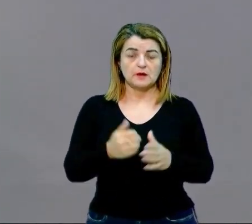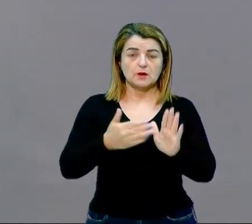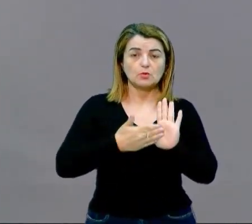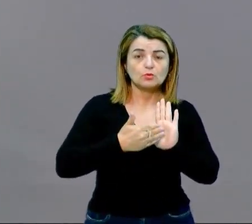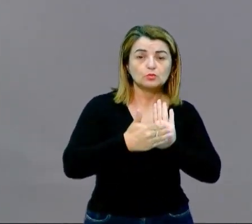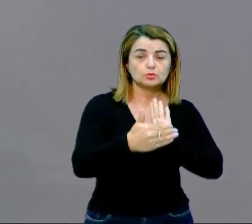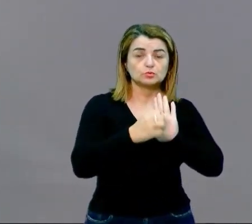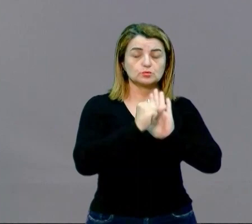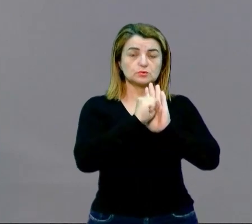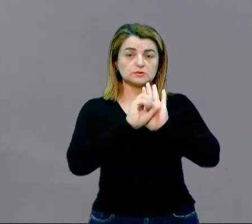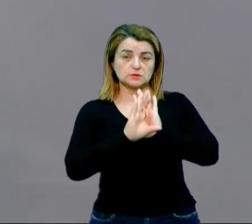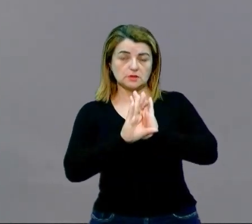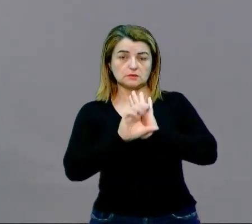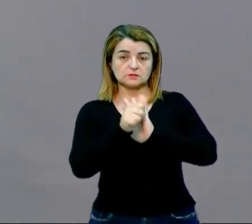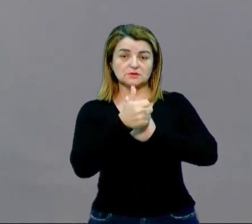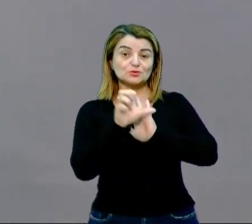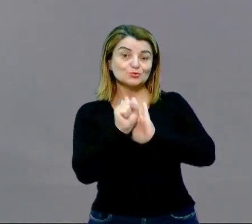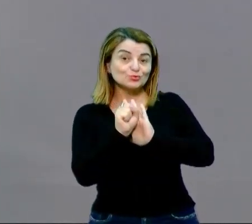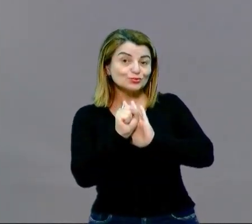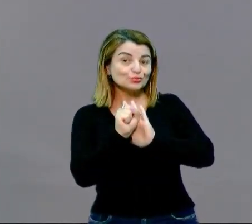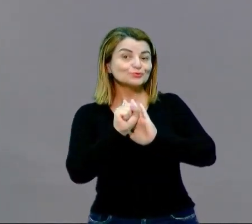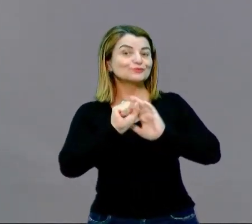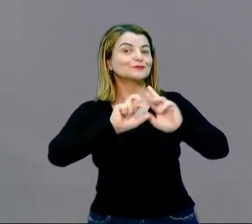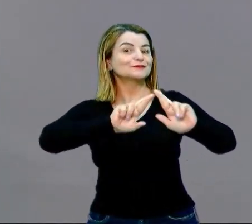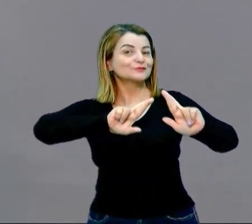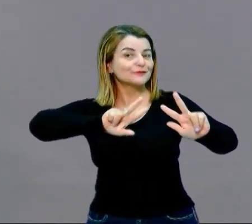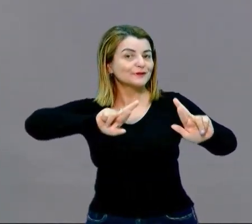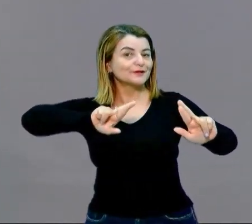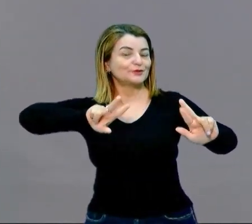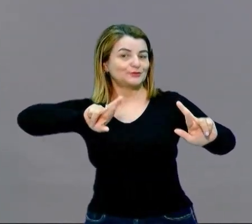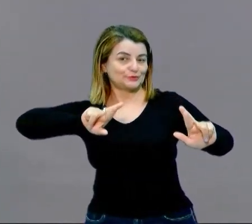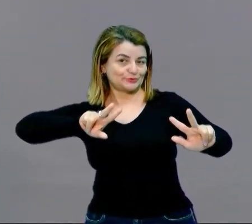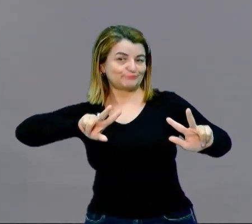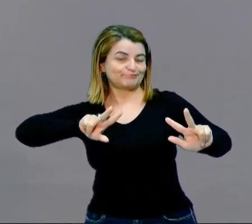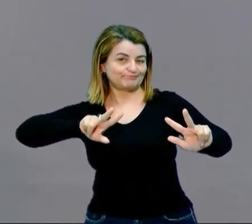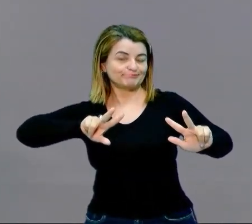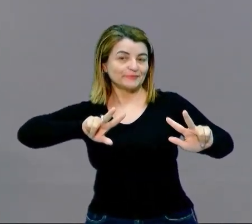do século XVIII, a coisa vai se tornar um pouco diferente. Por que